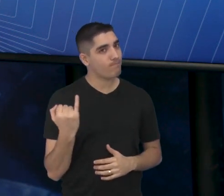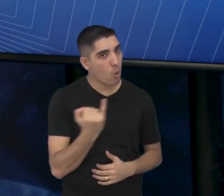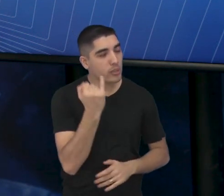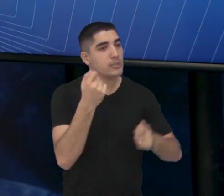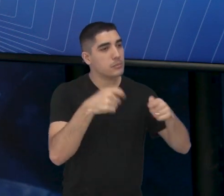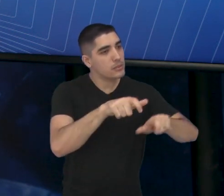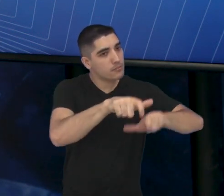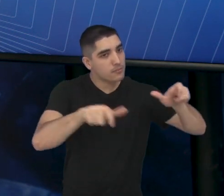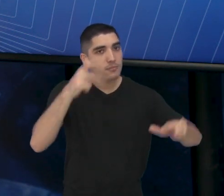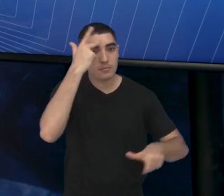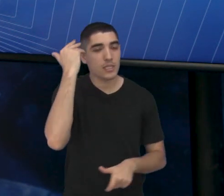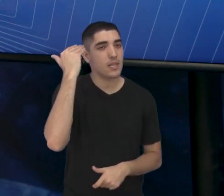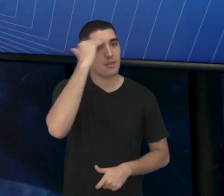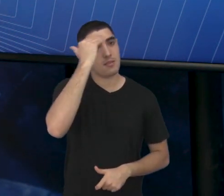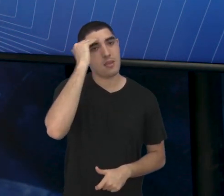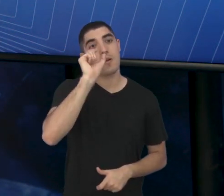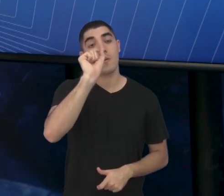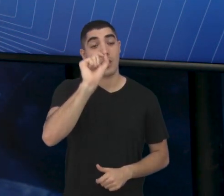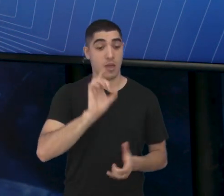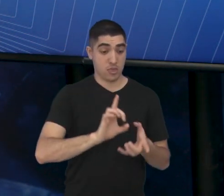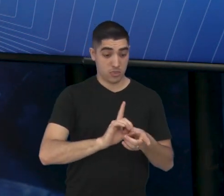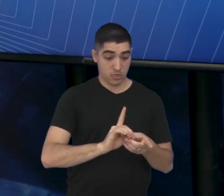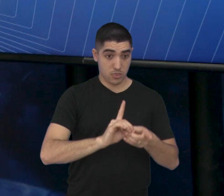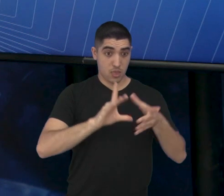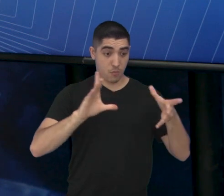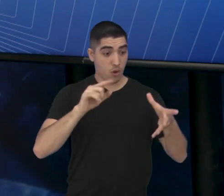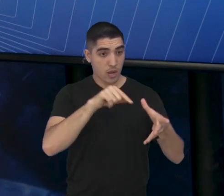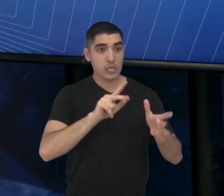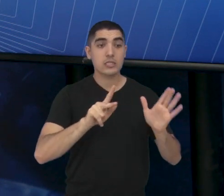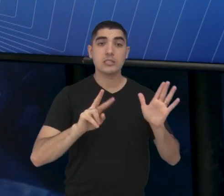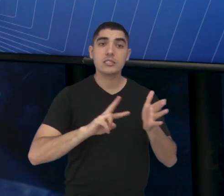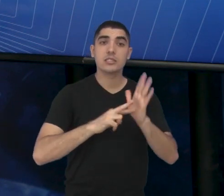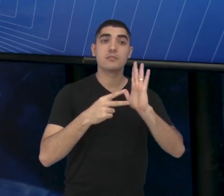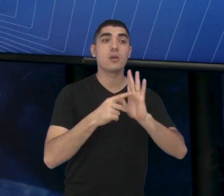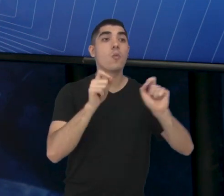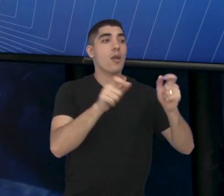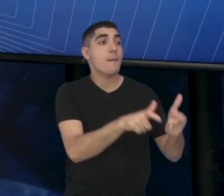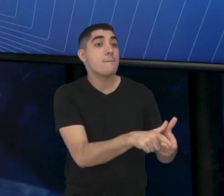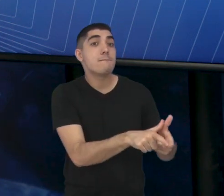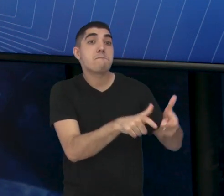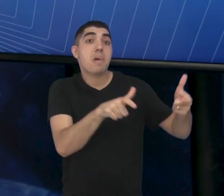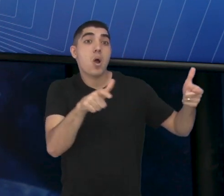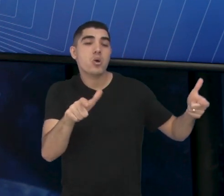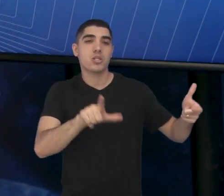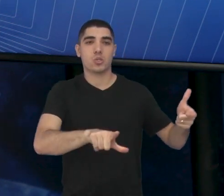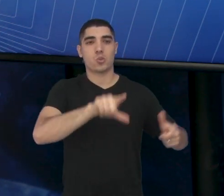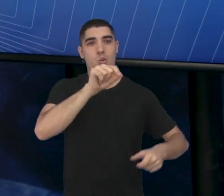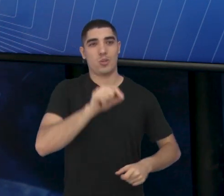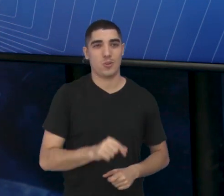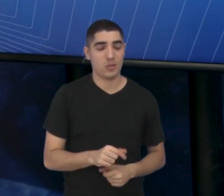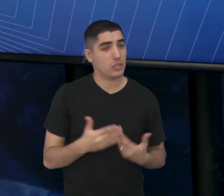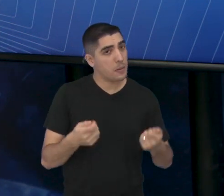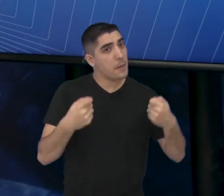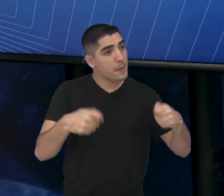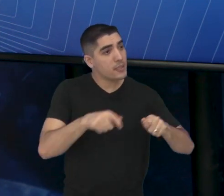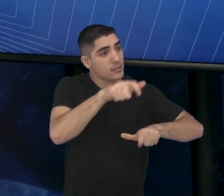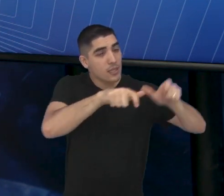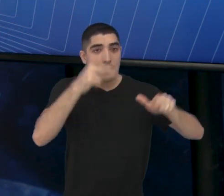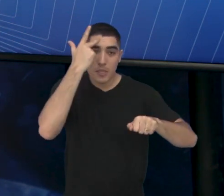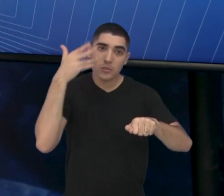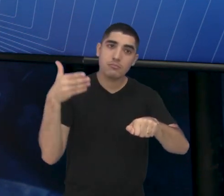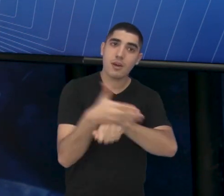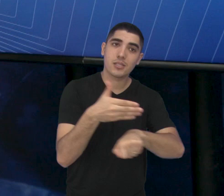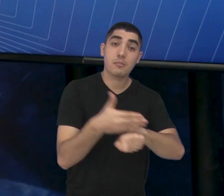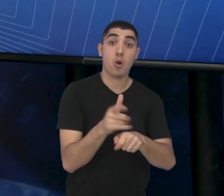importante, porque a gente precisa entender que a democracia é o sistema de governo da maioria. Então, a gente precisa que as pessoas participem.